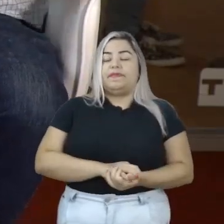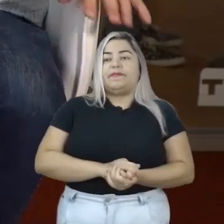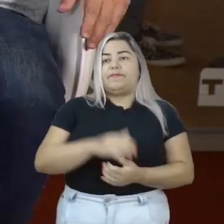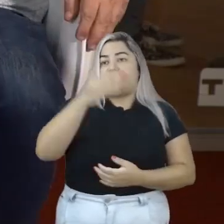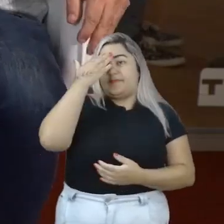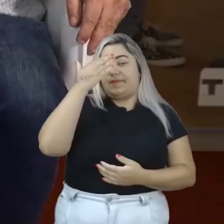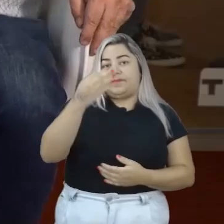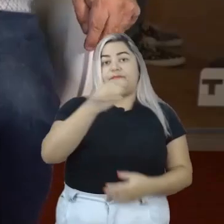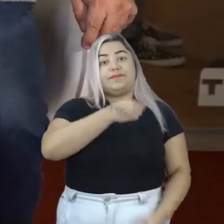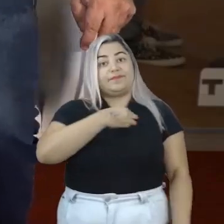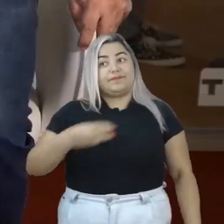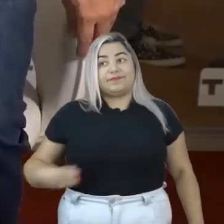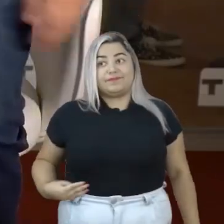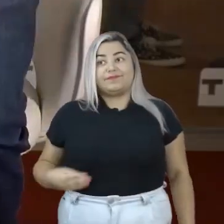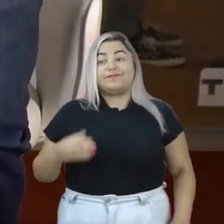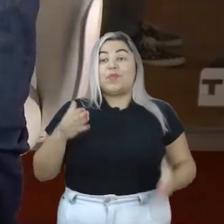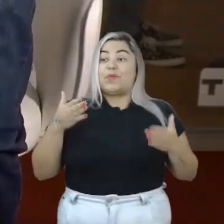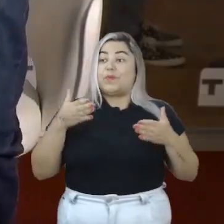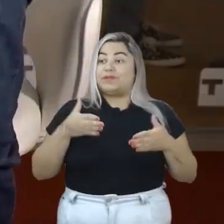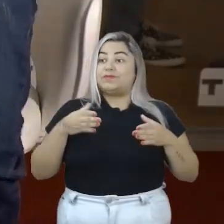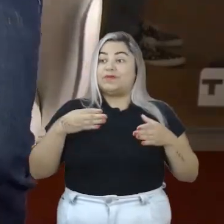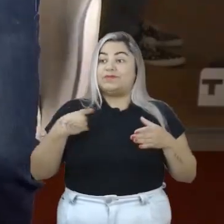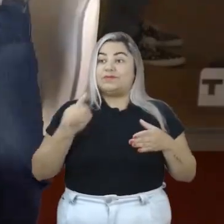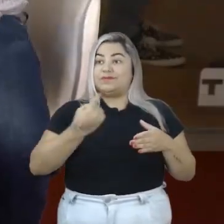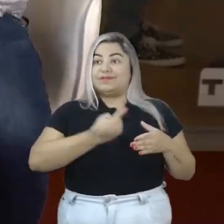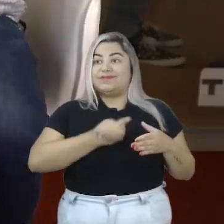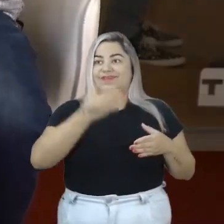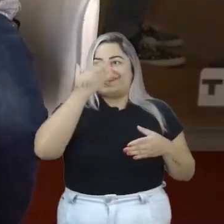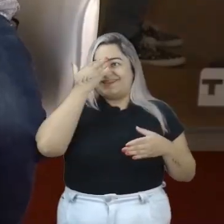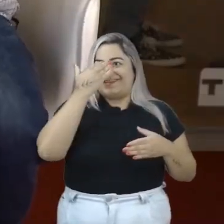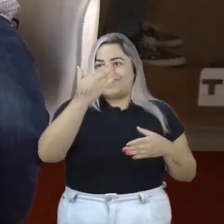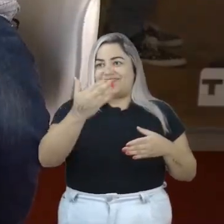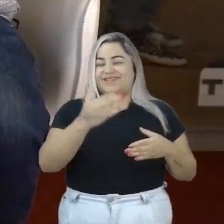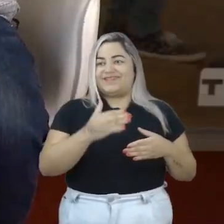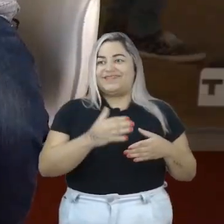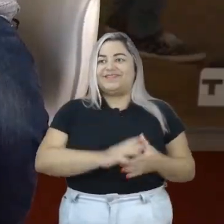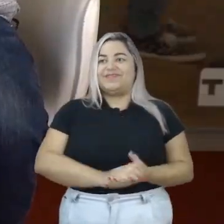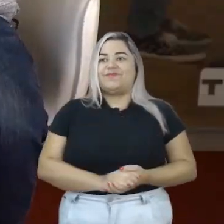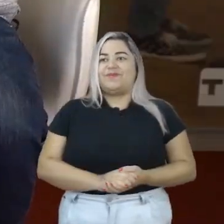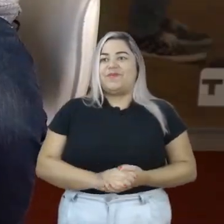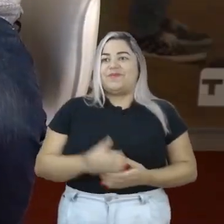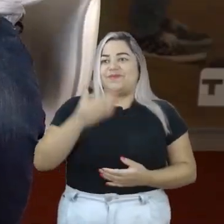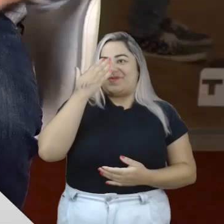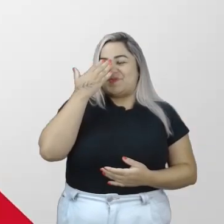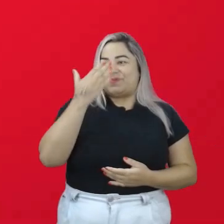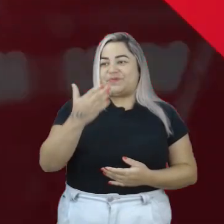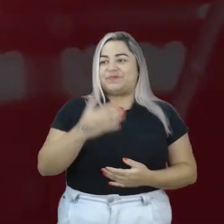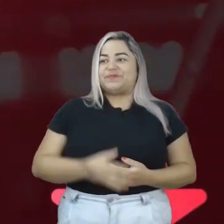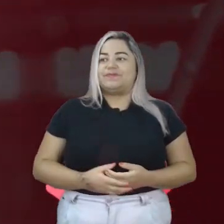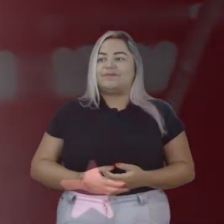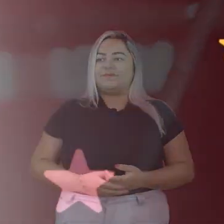Obrigada, ministro, pela participação com a gente. Eu que agradeço. Eu que agradeço e muito obrigado.